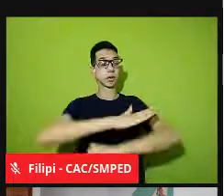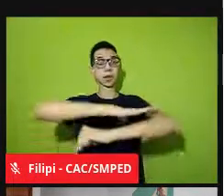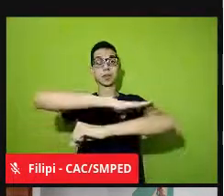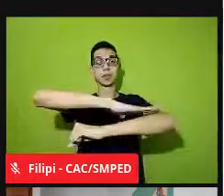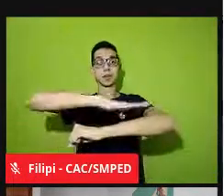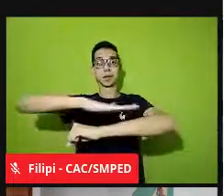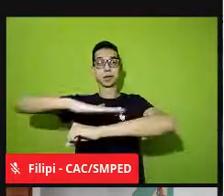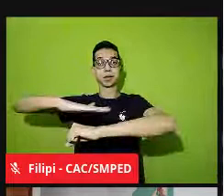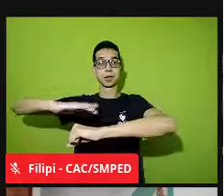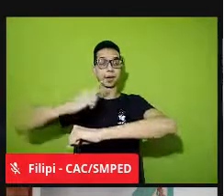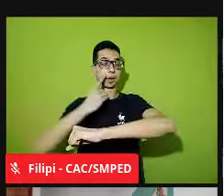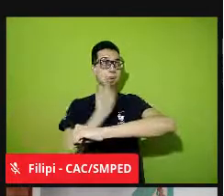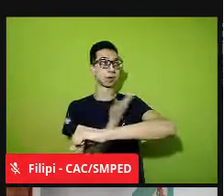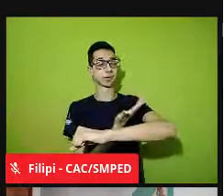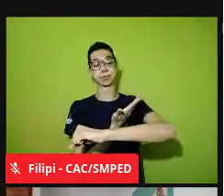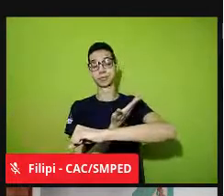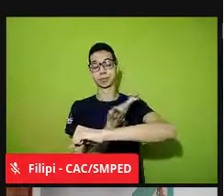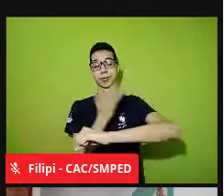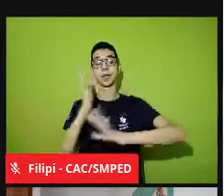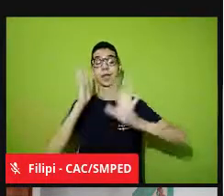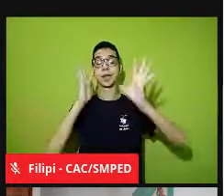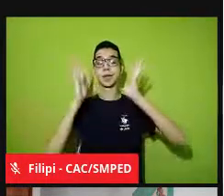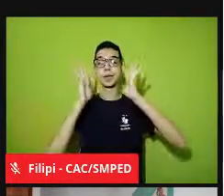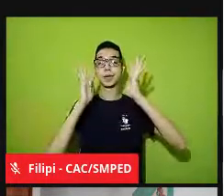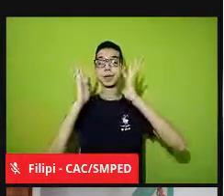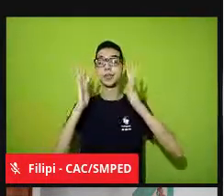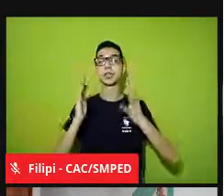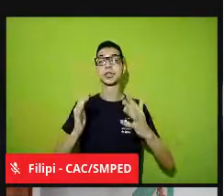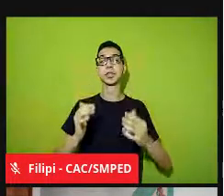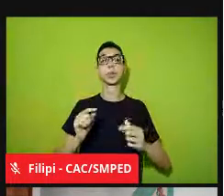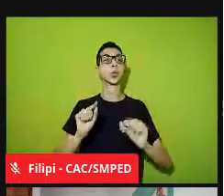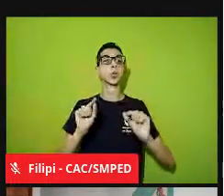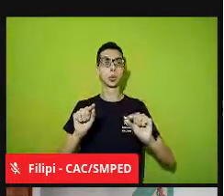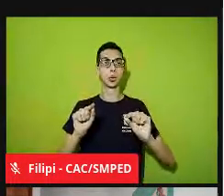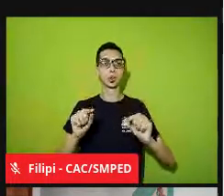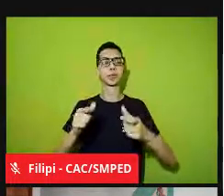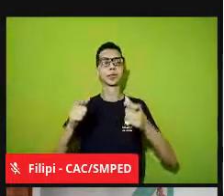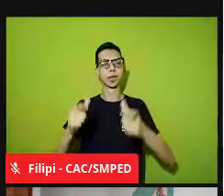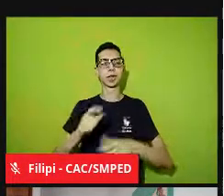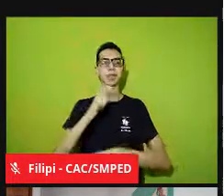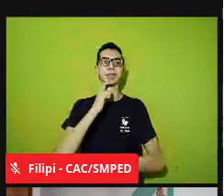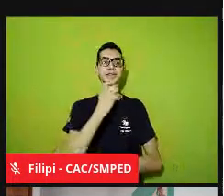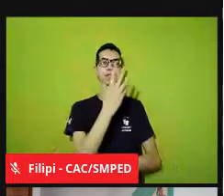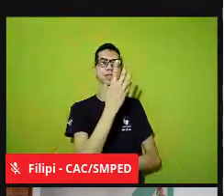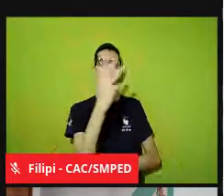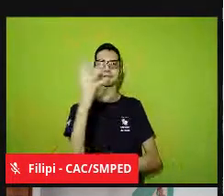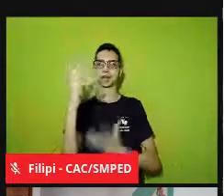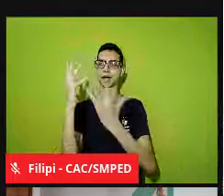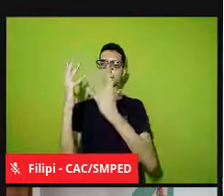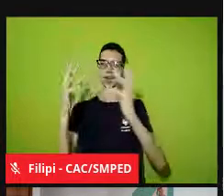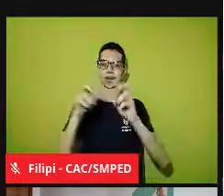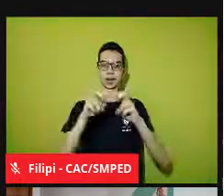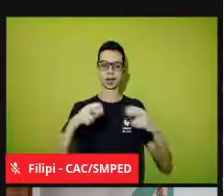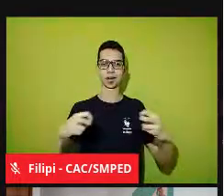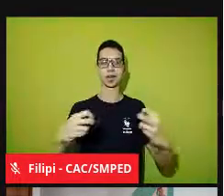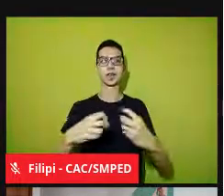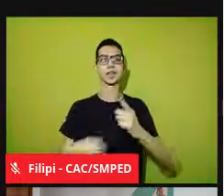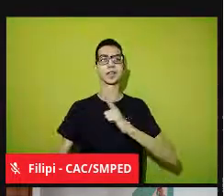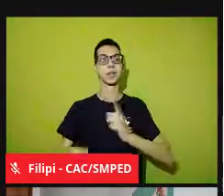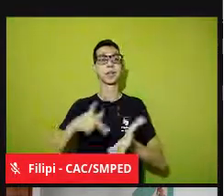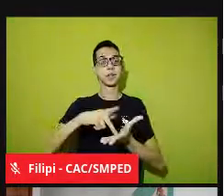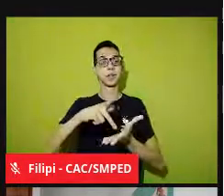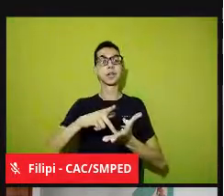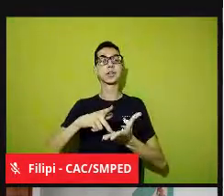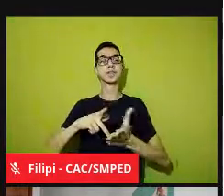gente imaginar esse contexto de praça, onde a gente pode ter esse lugar de espera, onde a gente, de fato, fomenta esse lugar de encontro, né?